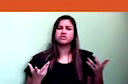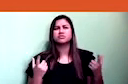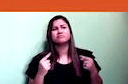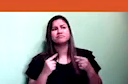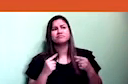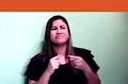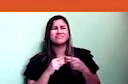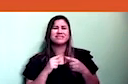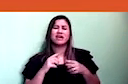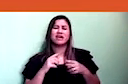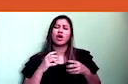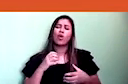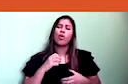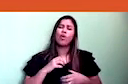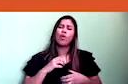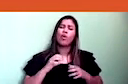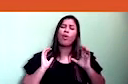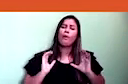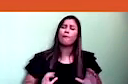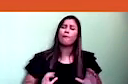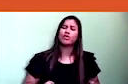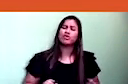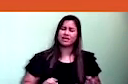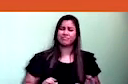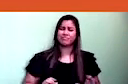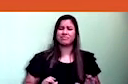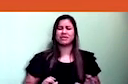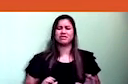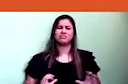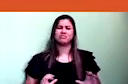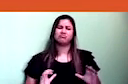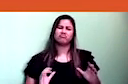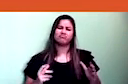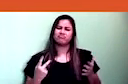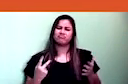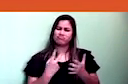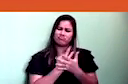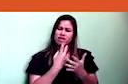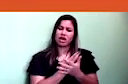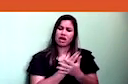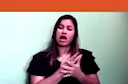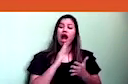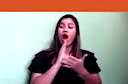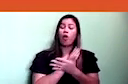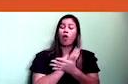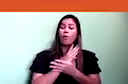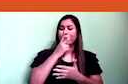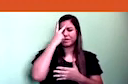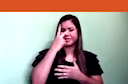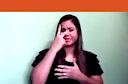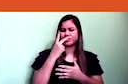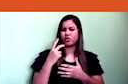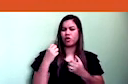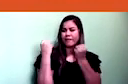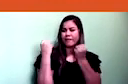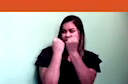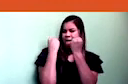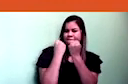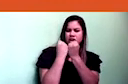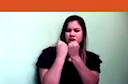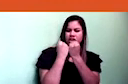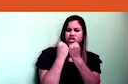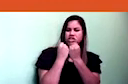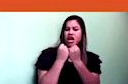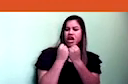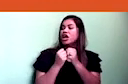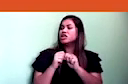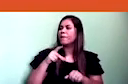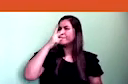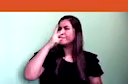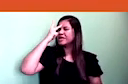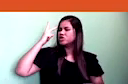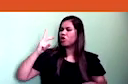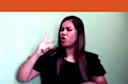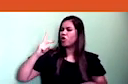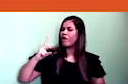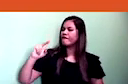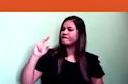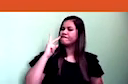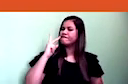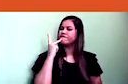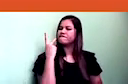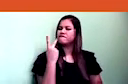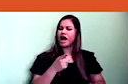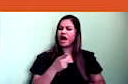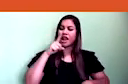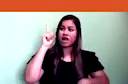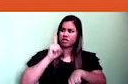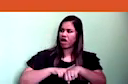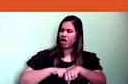são muito defensivas, eu diria, né? Você fala algo para ela, ela já te responde de imediato, às vezes até como forma